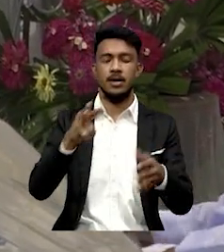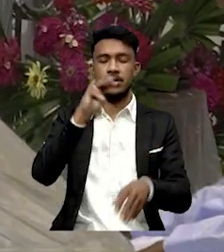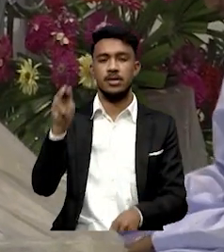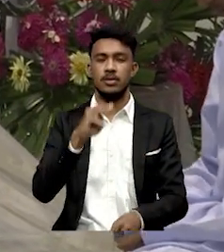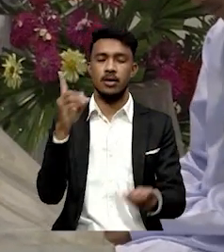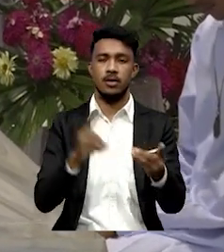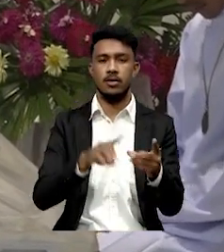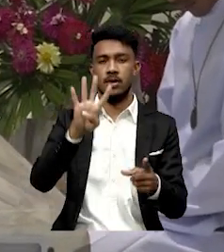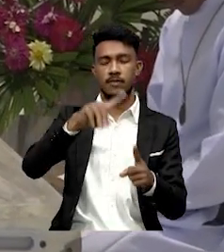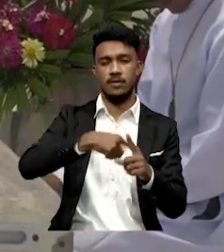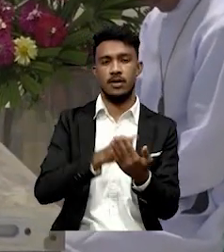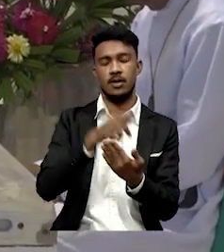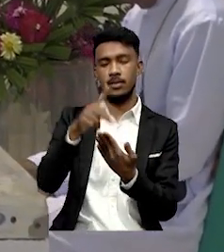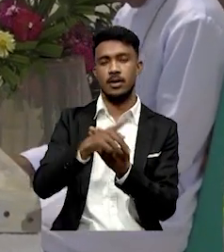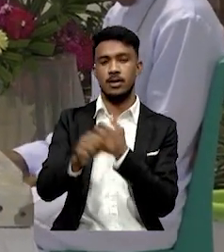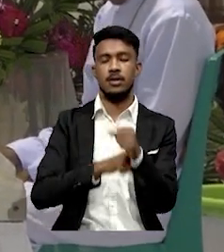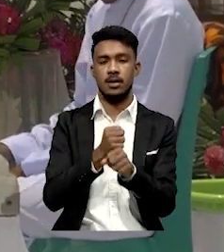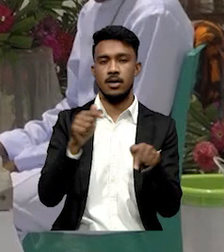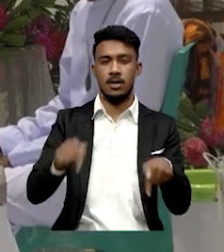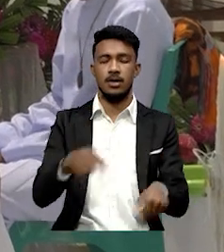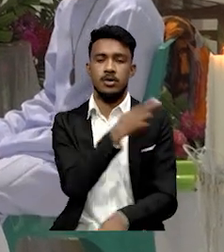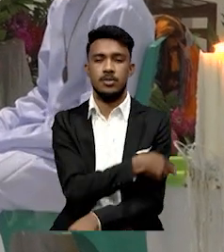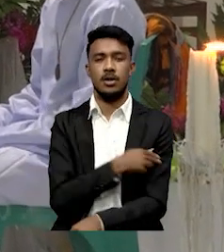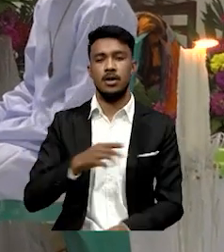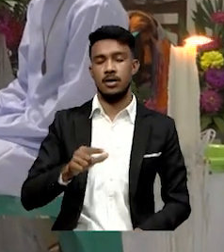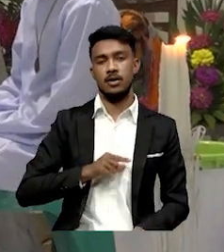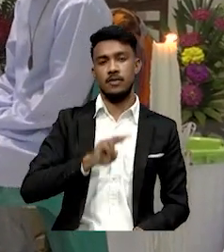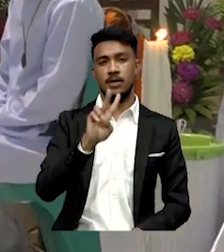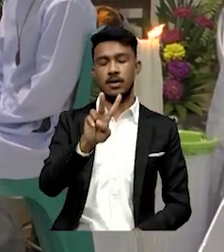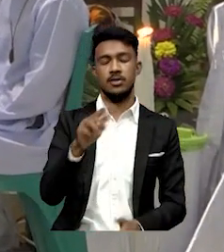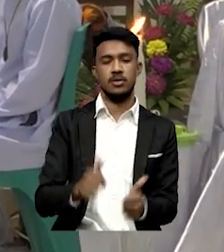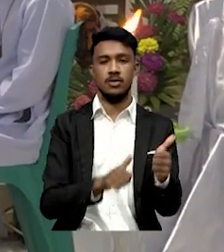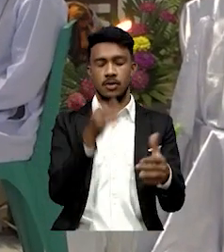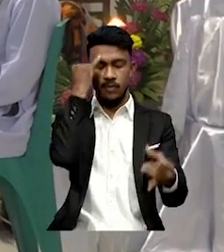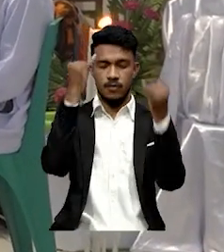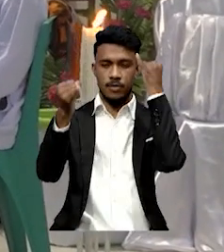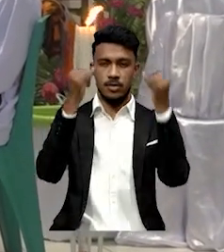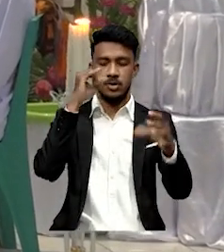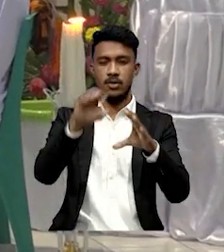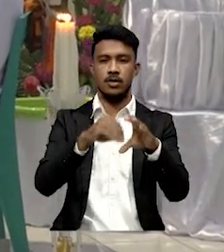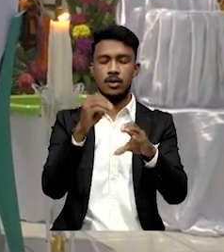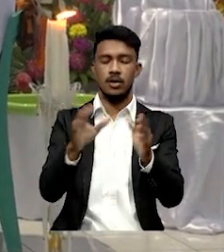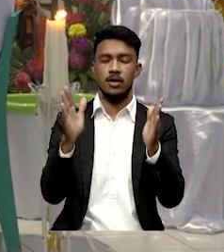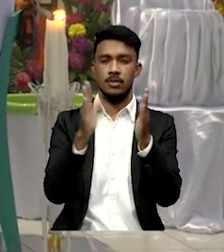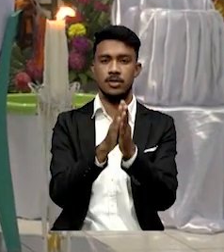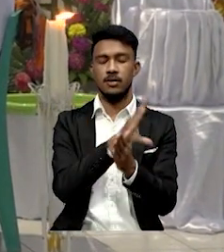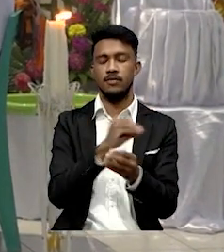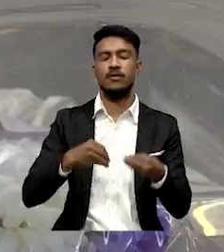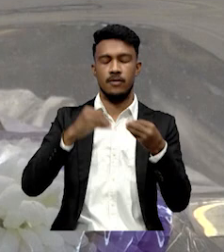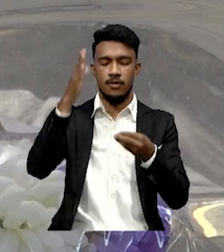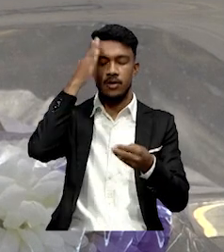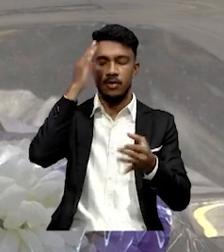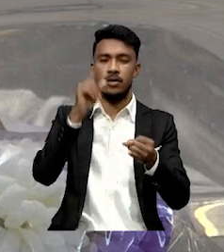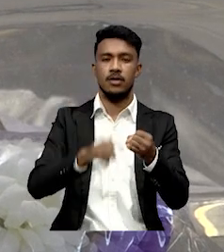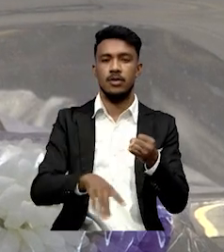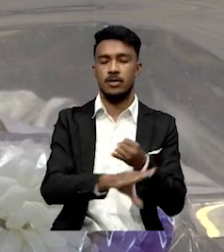hat fulang Abril Tinangne, e Hospital Nacional Guido Valadares. Tuir informação horário programa Missa na homenagem ba Diácono